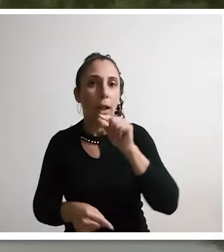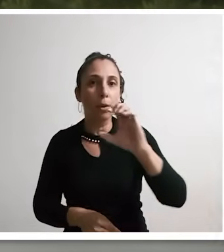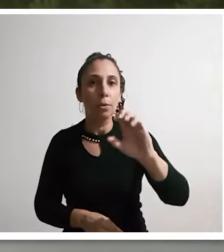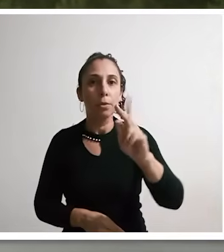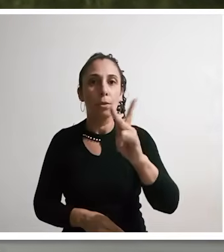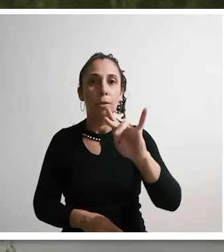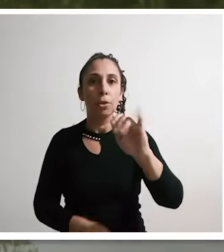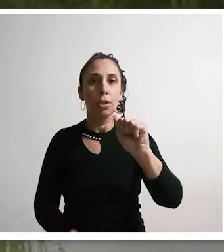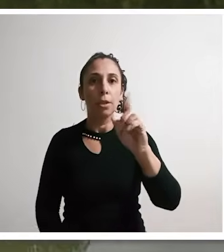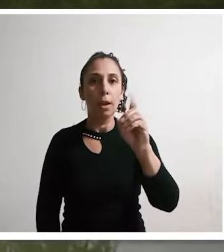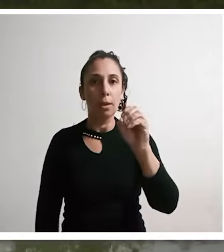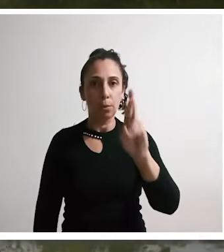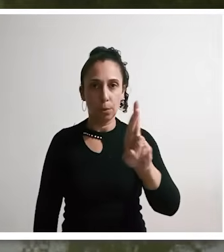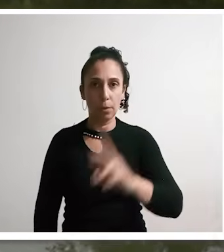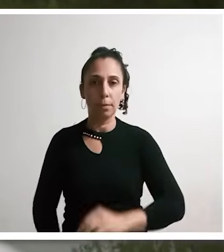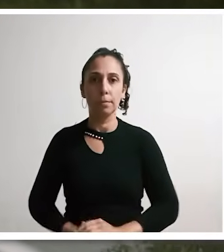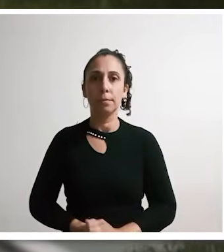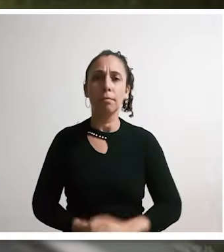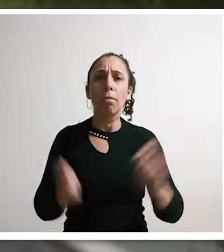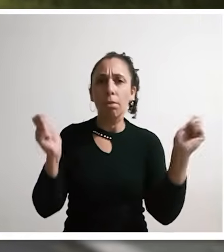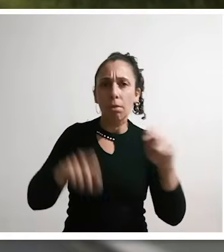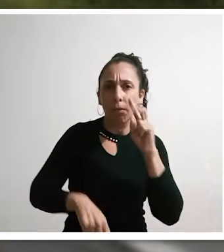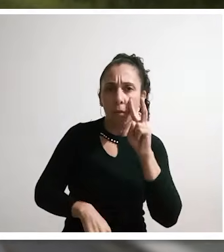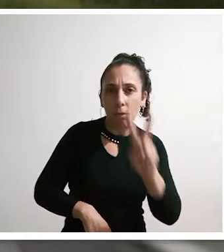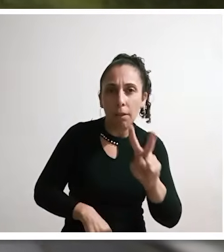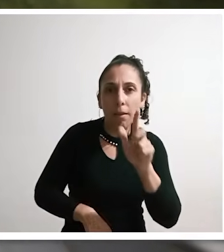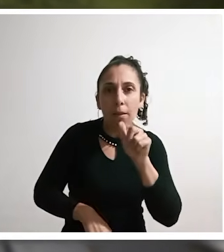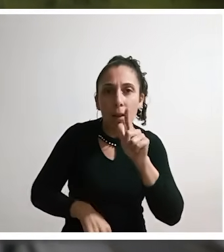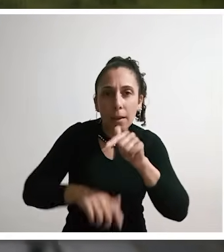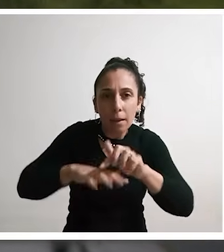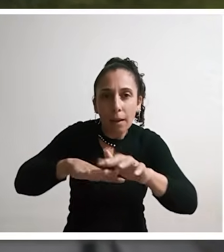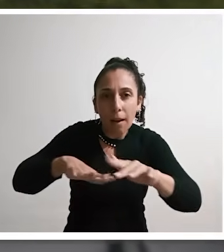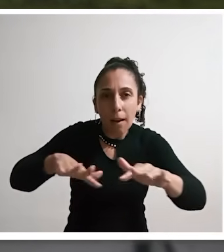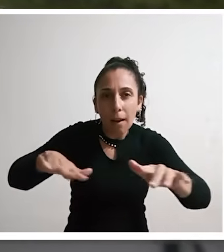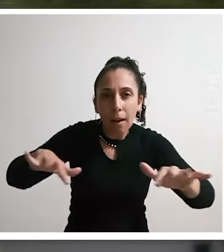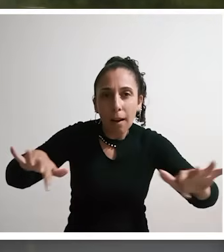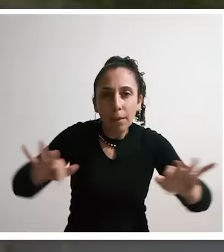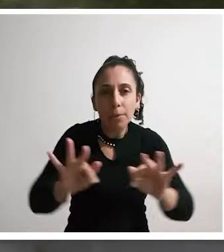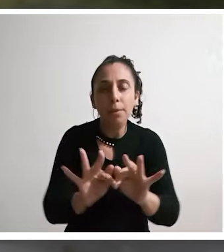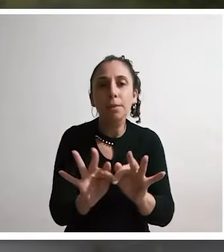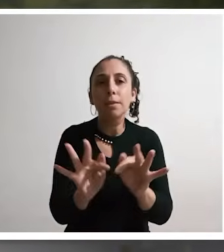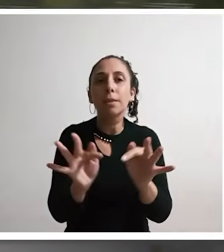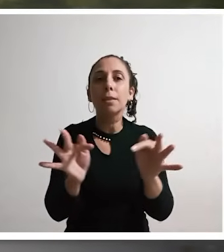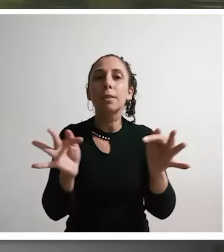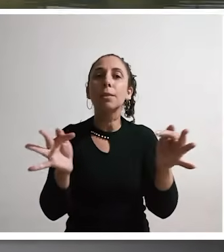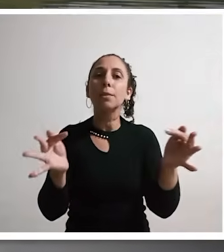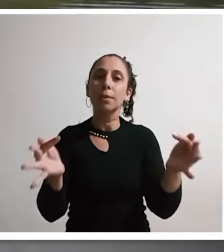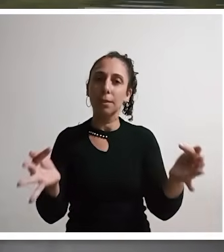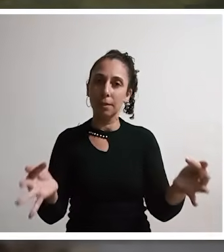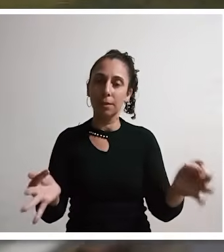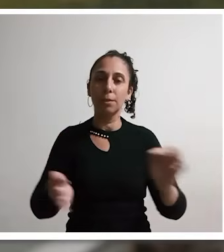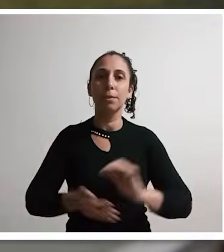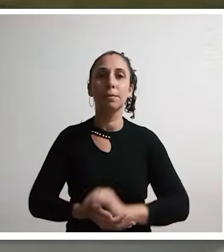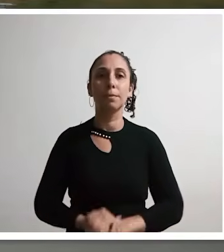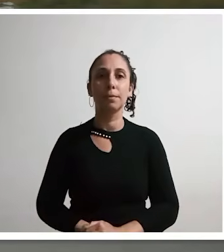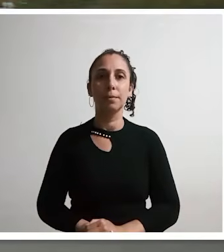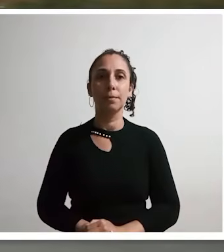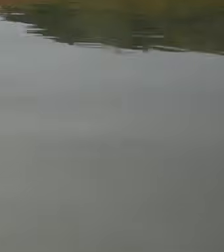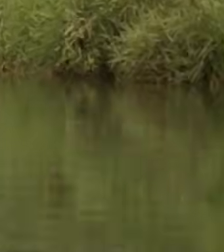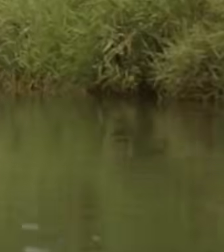Lago Chiador. Dá para observar pelo reflexo nas águas que aqui as águas são muito mais